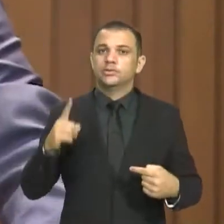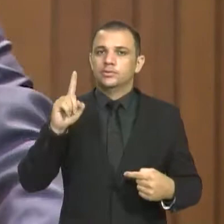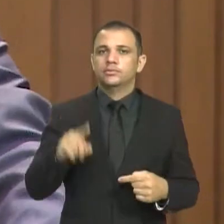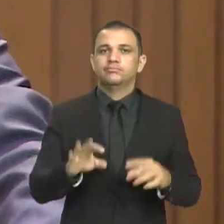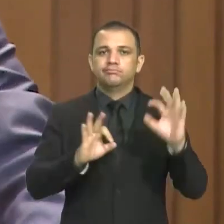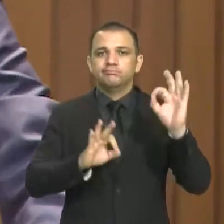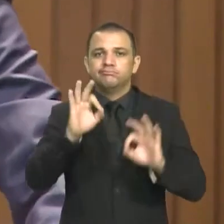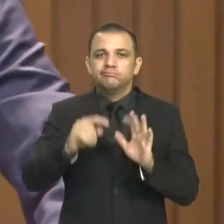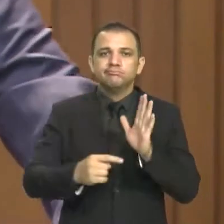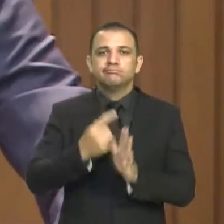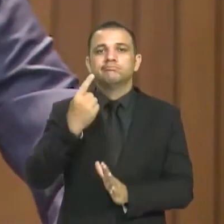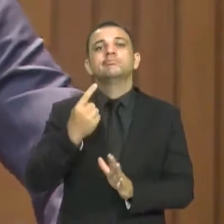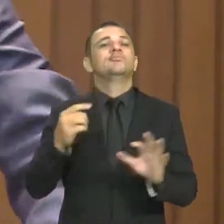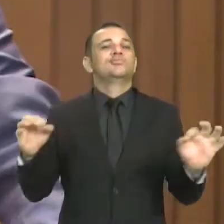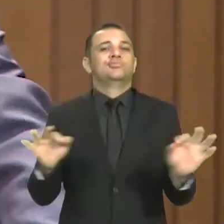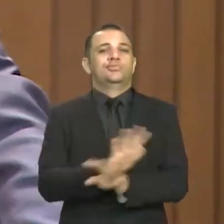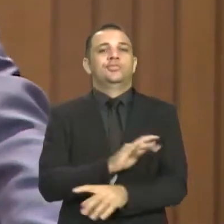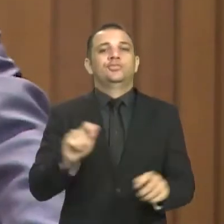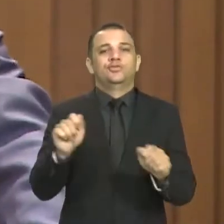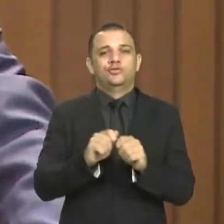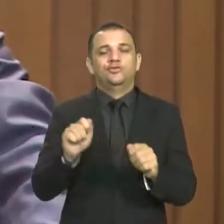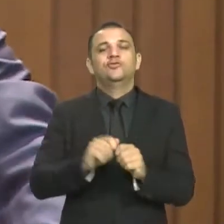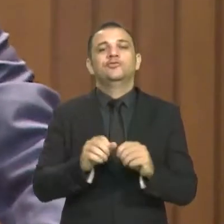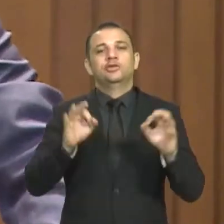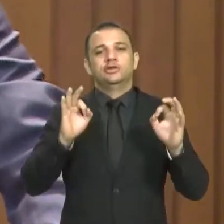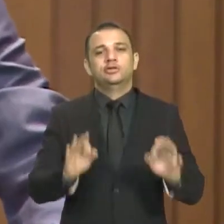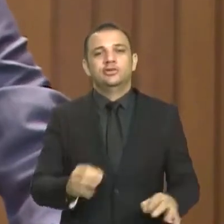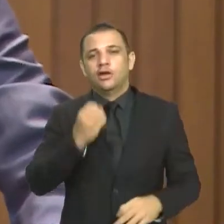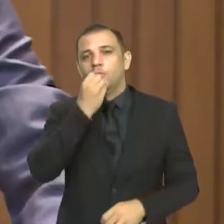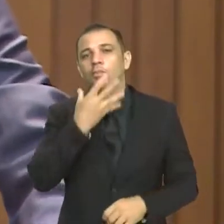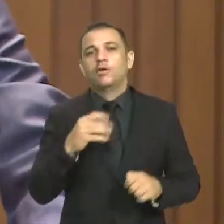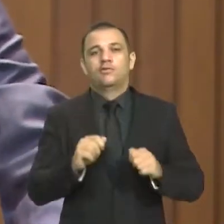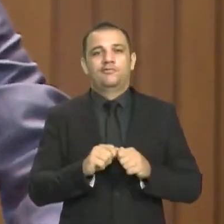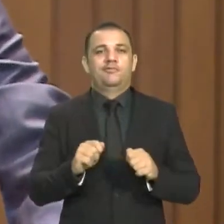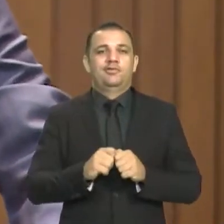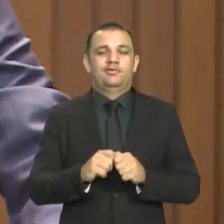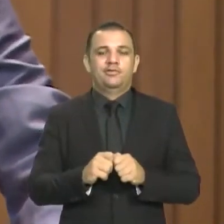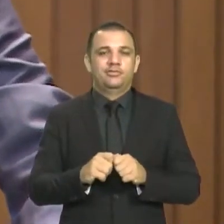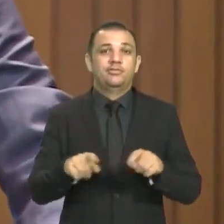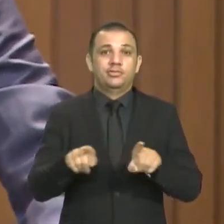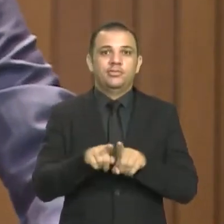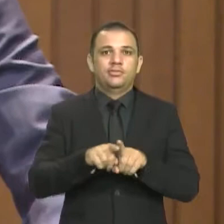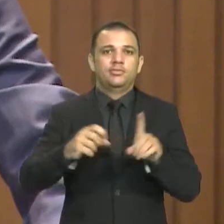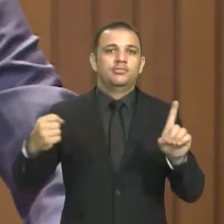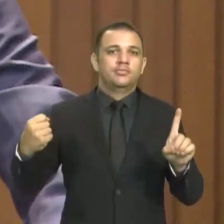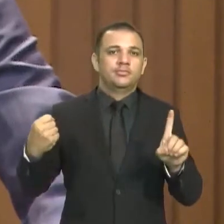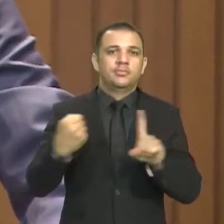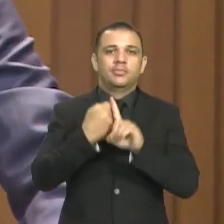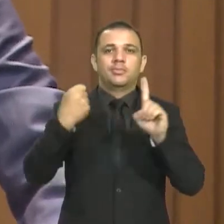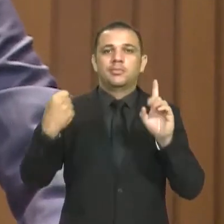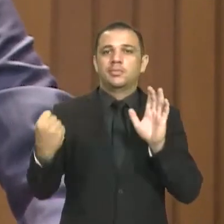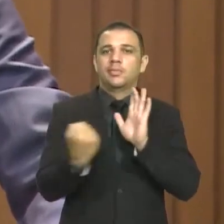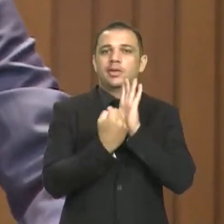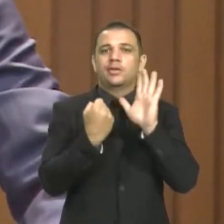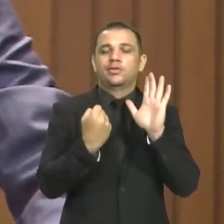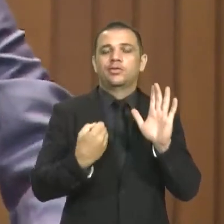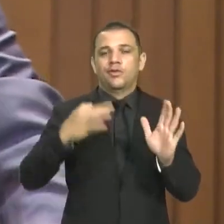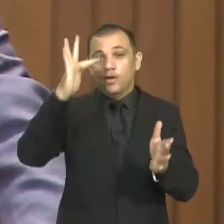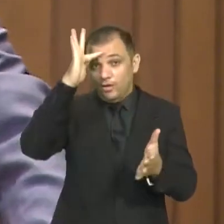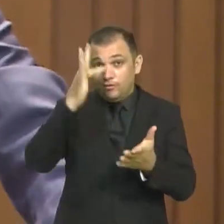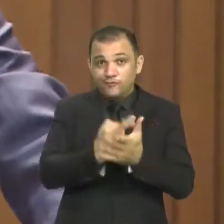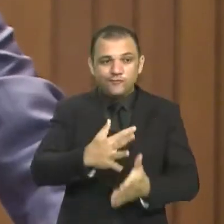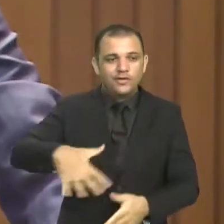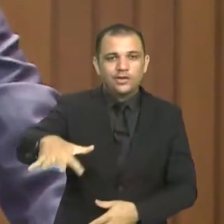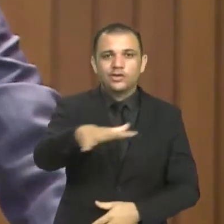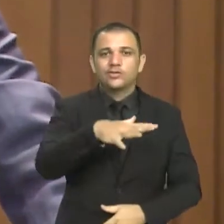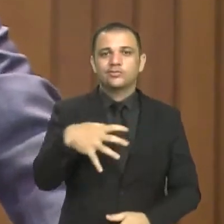Foi cumprido, foi realizado, foi bem feito, impactou, reforçou a fé de todos que participaram ali. Eu faço